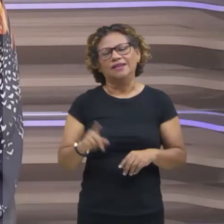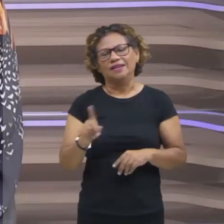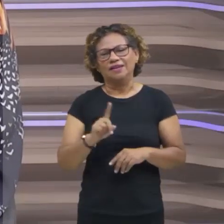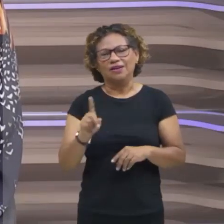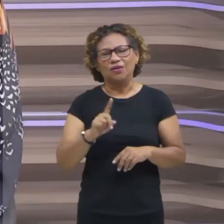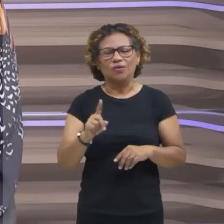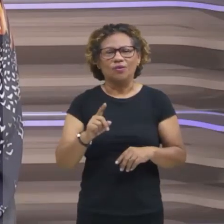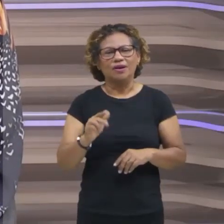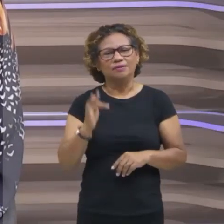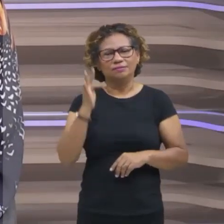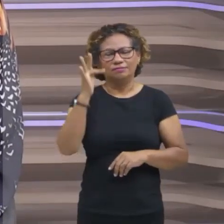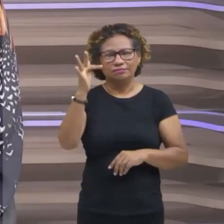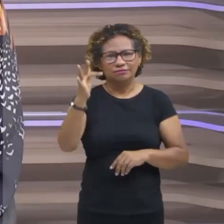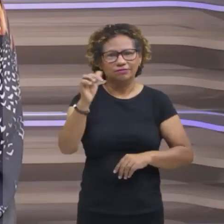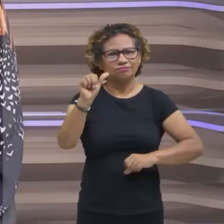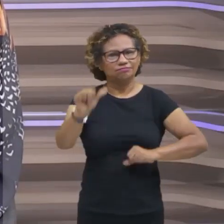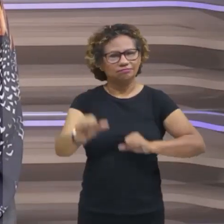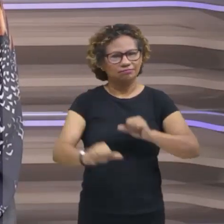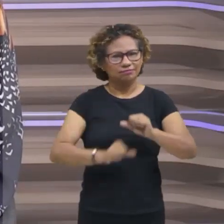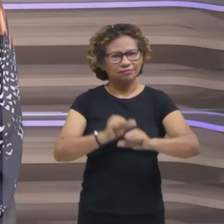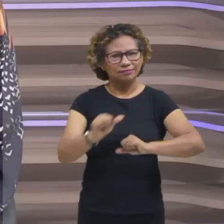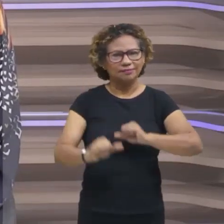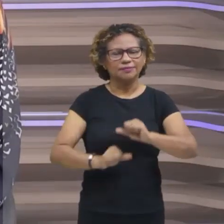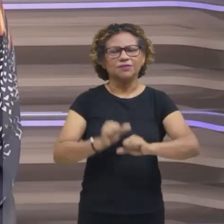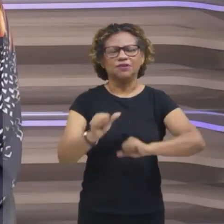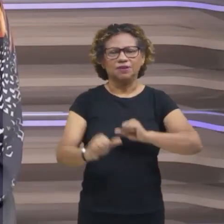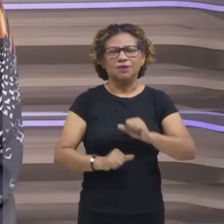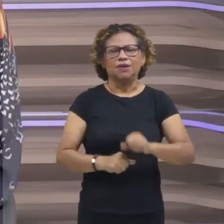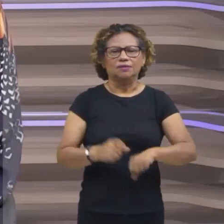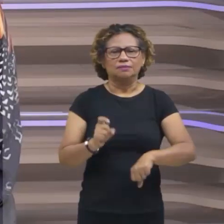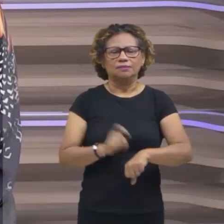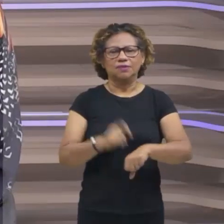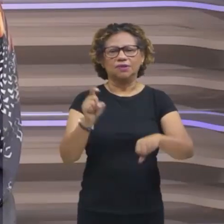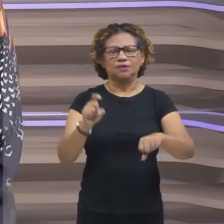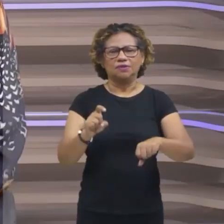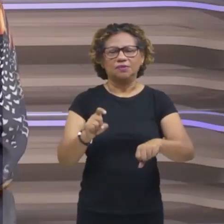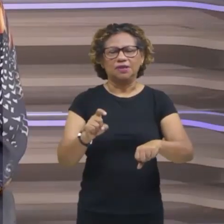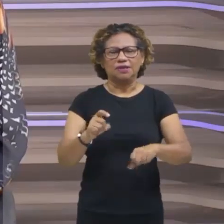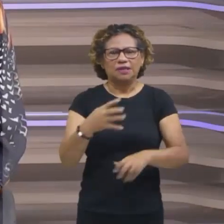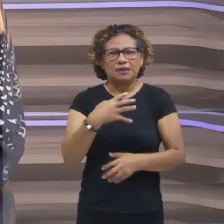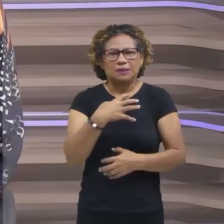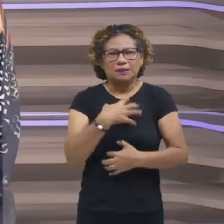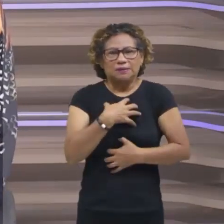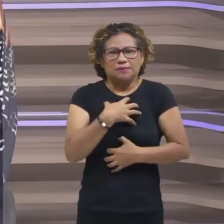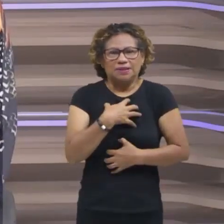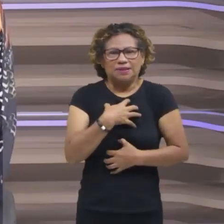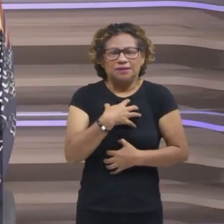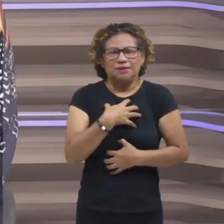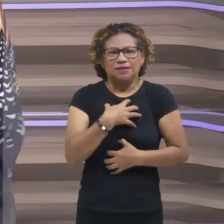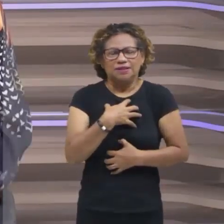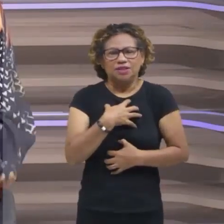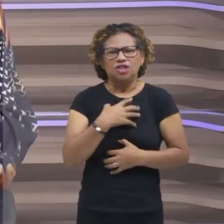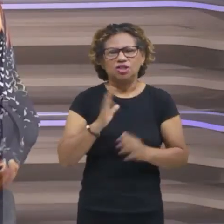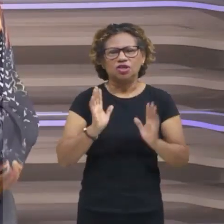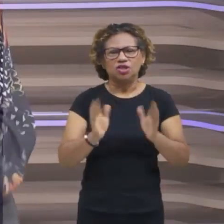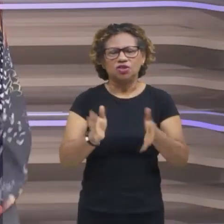eu acho que esse momento ele veio justamente para dar uma sacudida, que é uma sacudida que eu